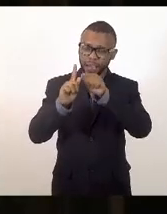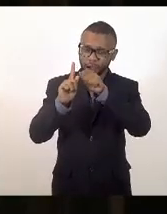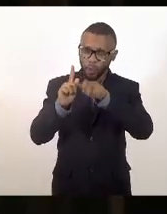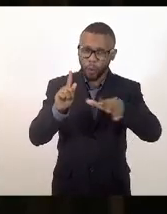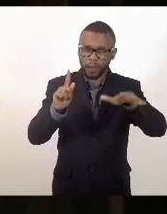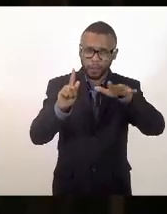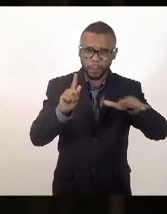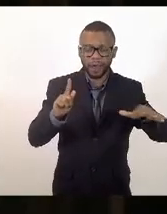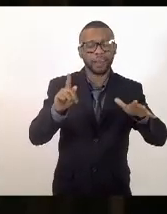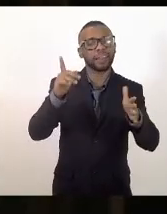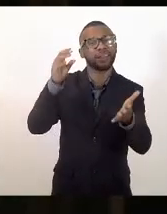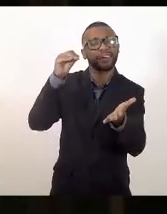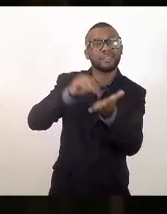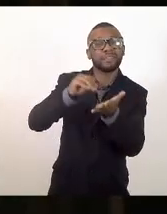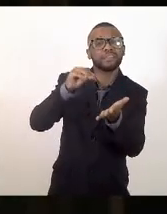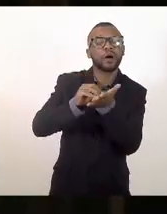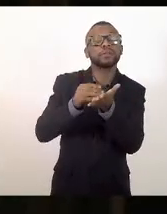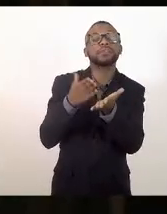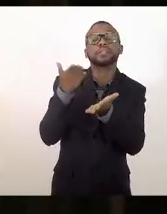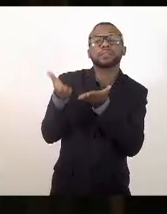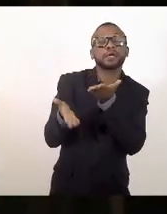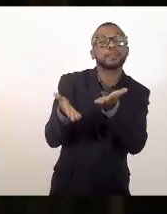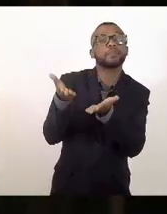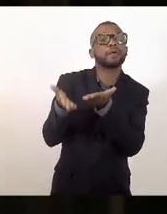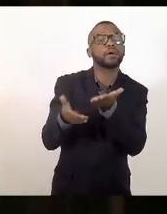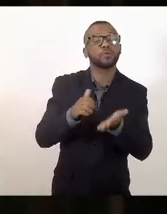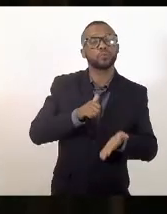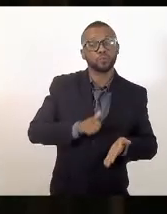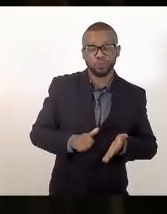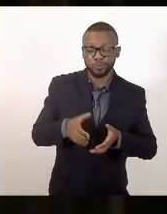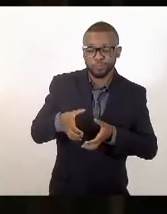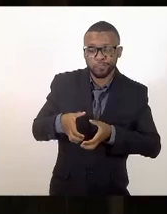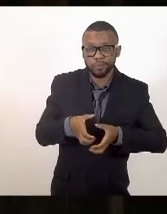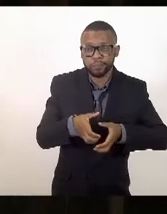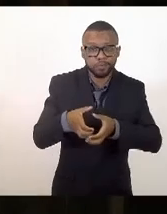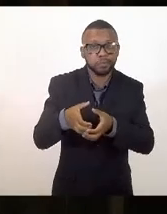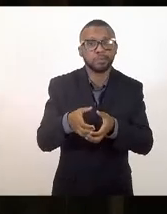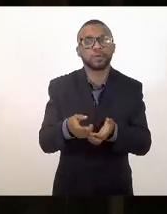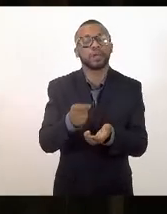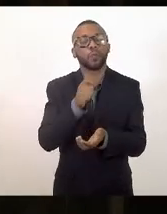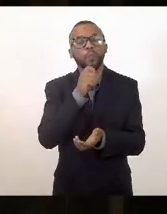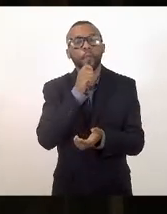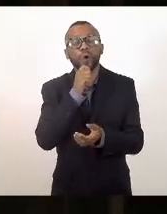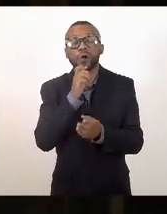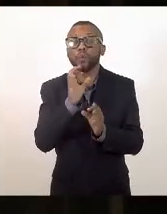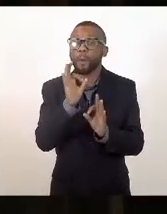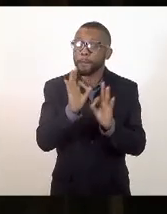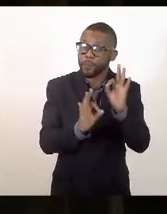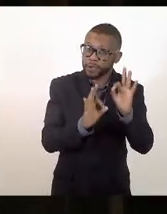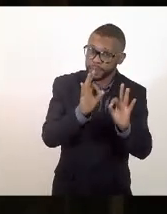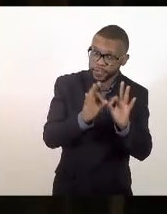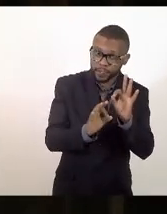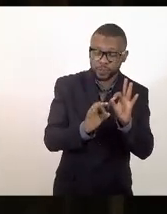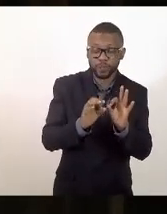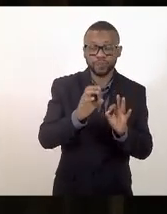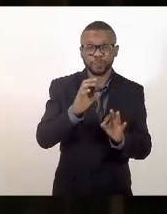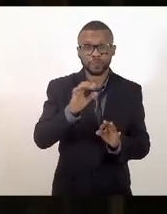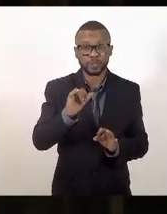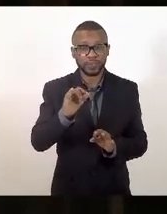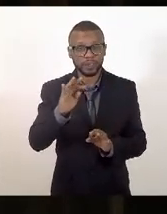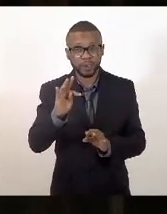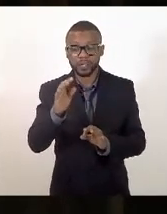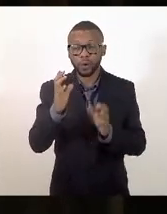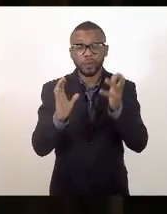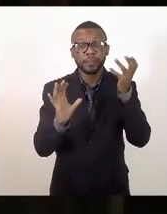por falta de tratamento dos esgotos, principalmente de não ter projetos simples, como o projeto do tempo seco, que poderia